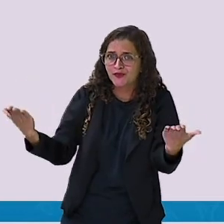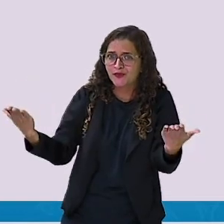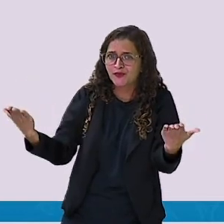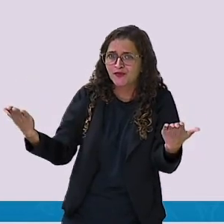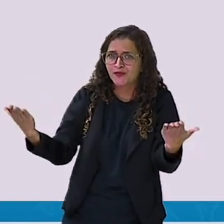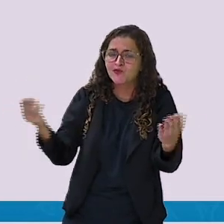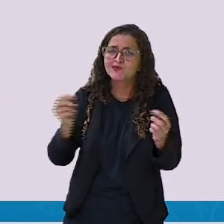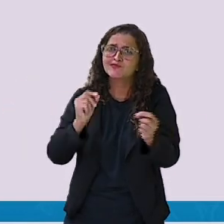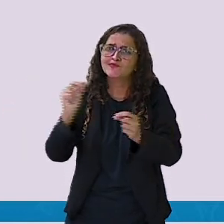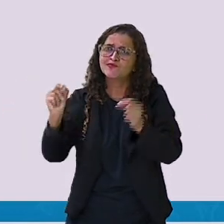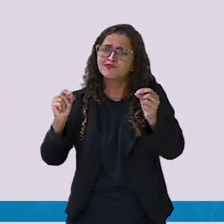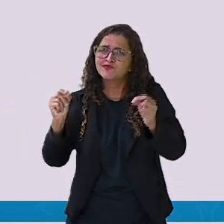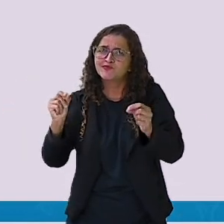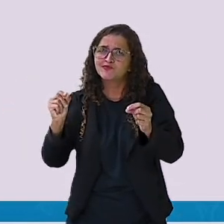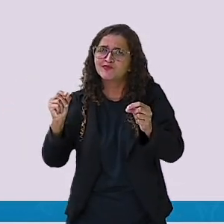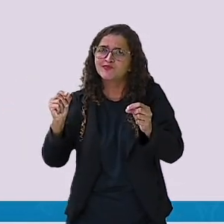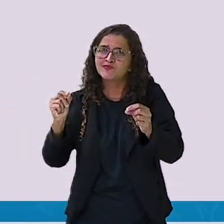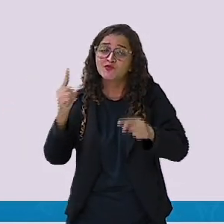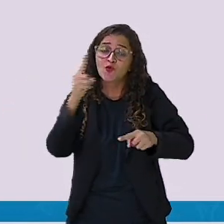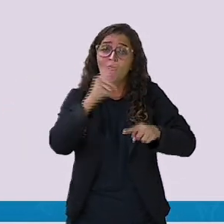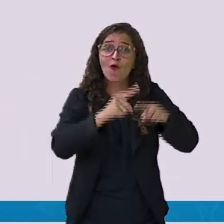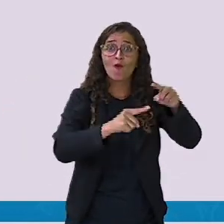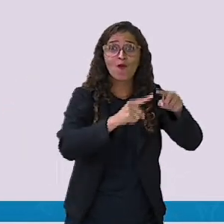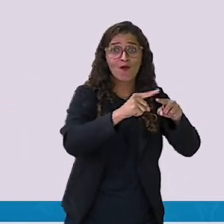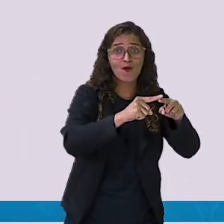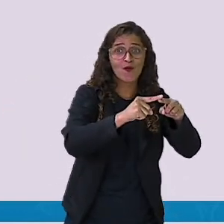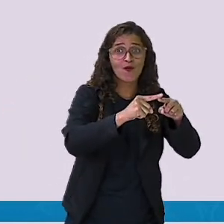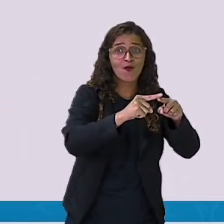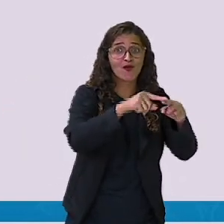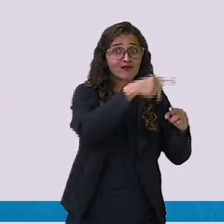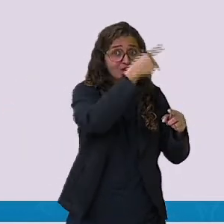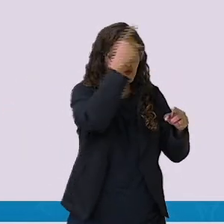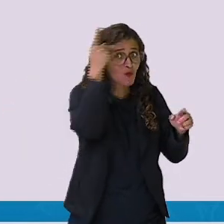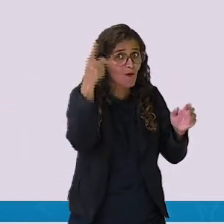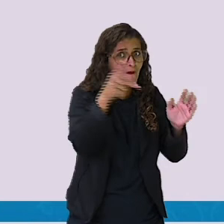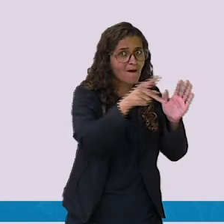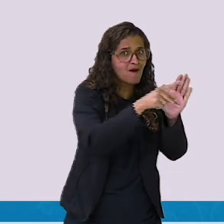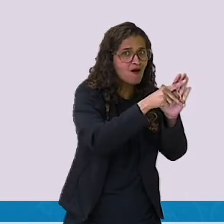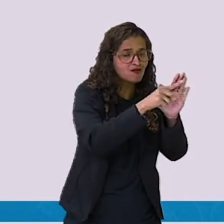o quê? De ferramentas manuais.